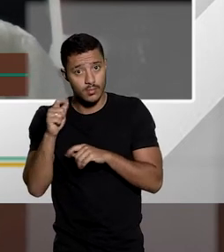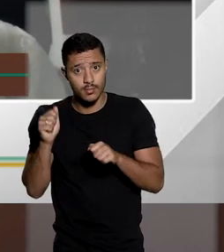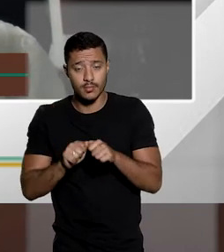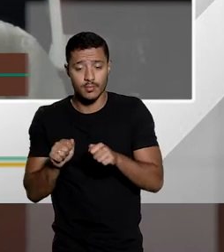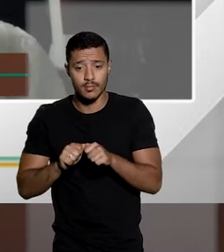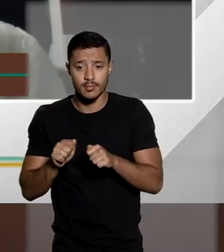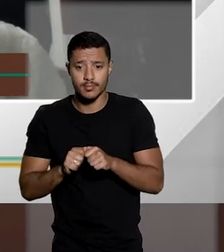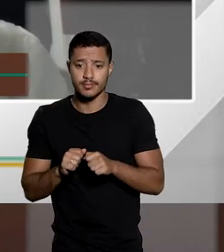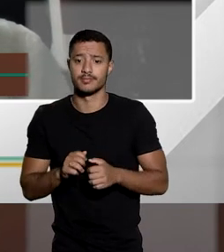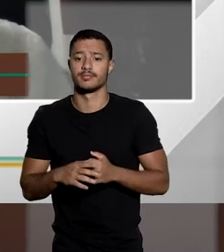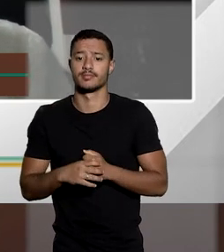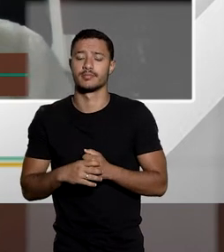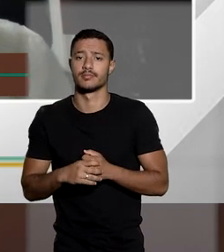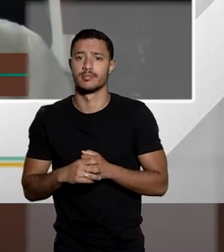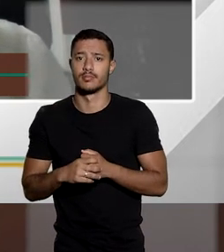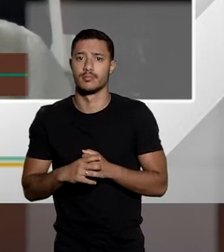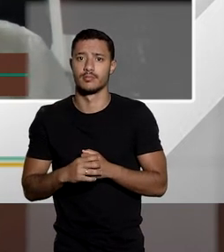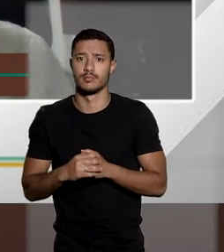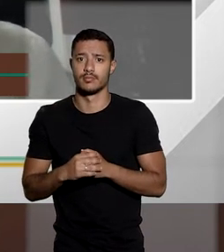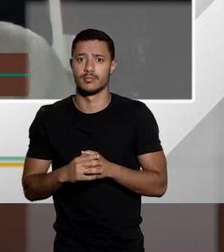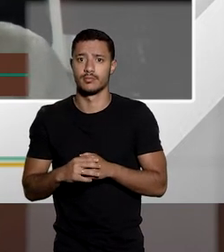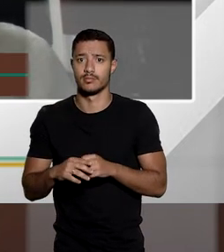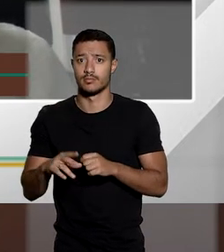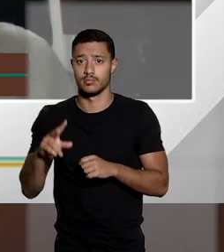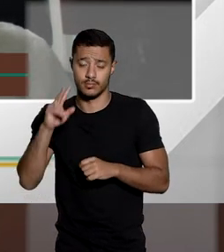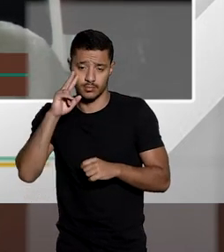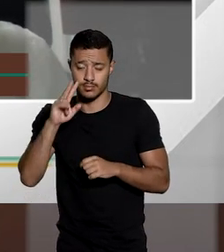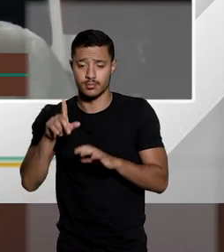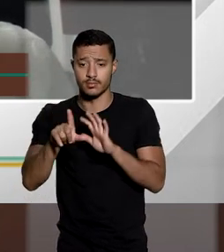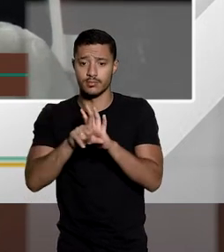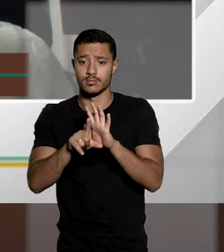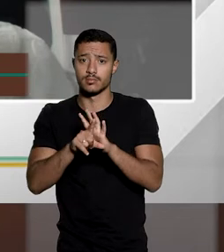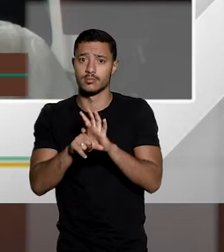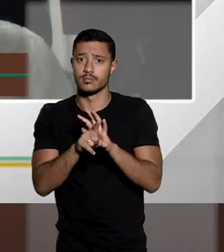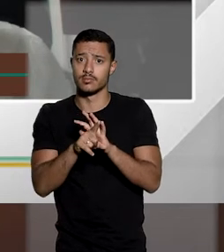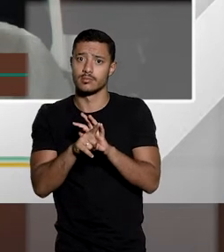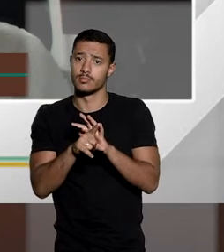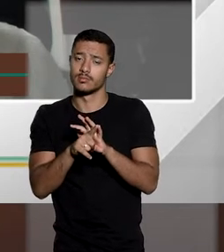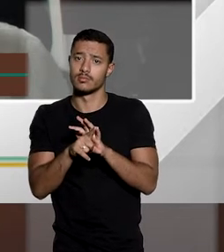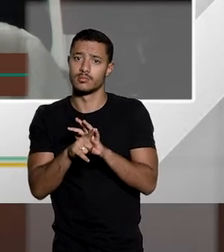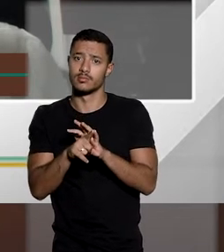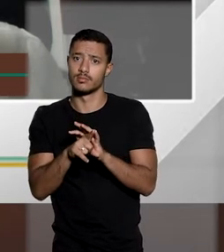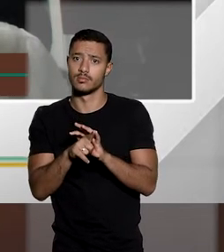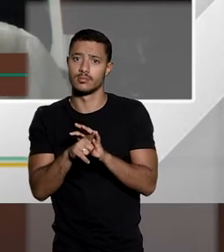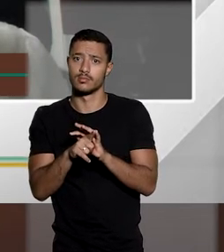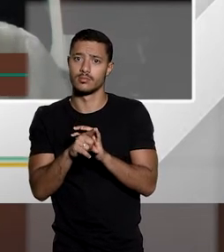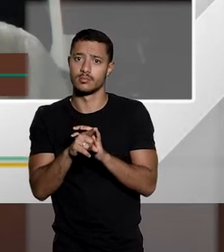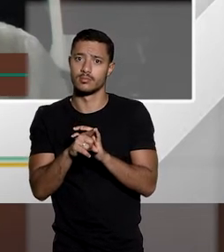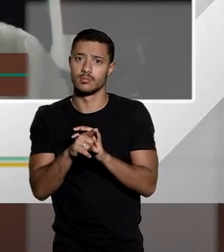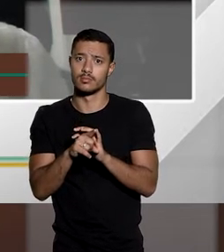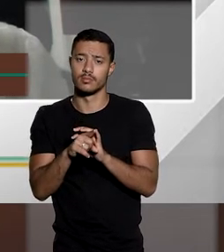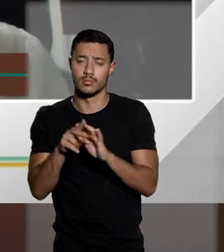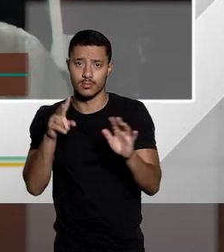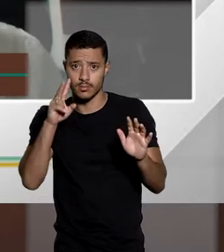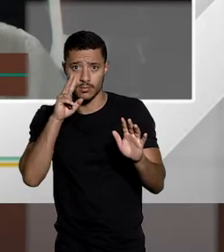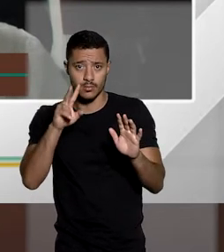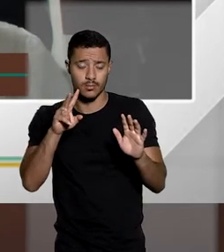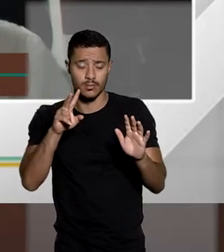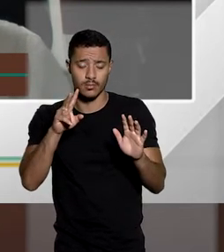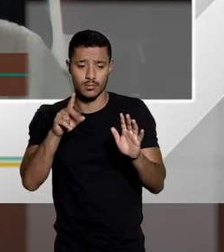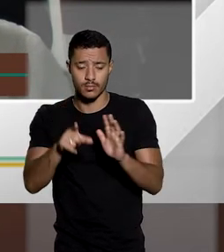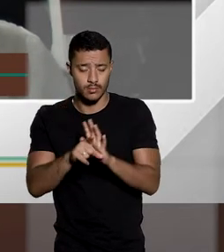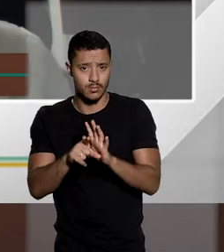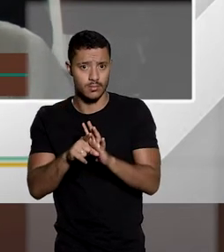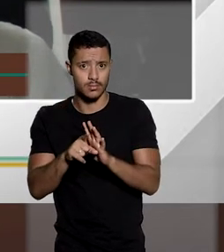fazer licitação, os casos de licitação dispensável, que são taxativos previstos na